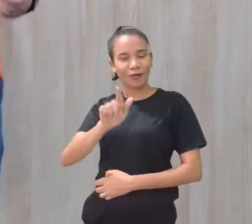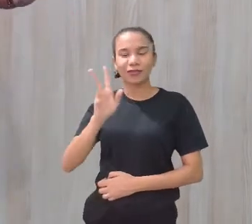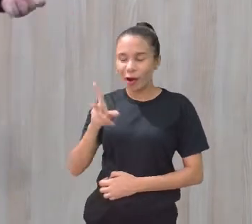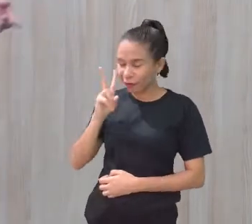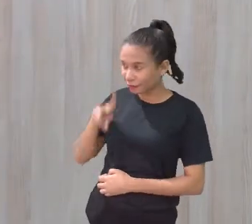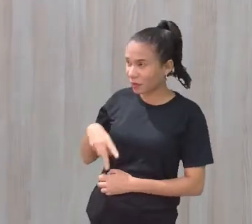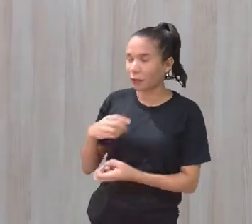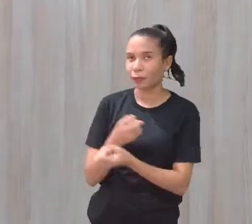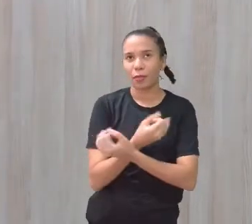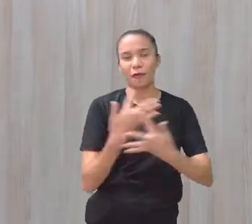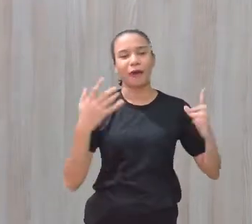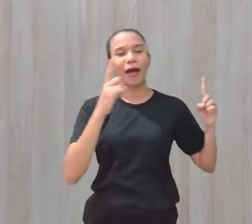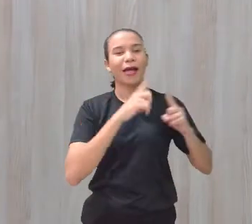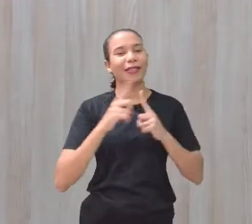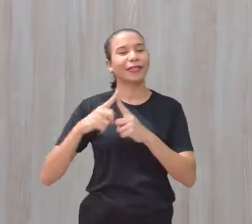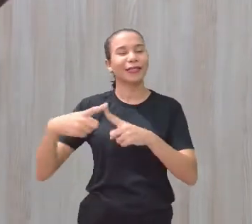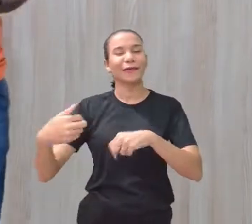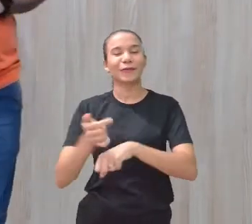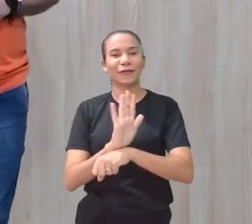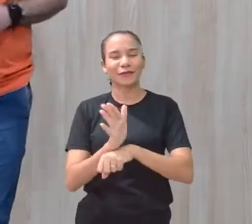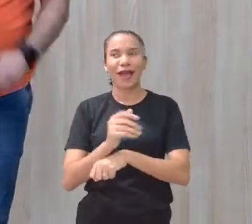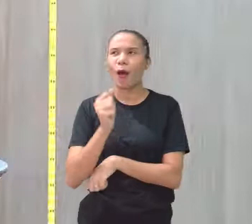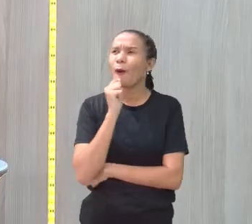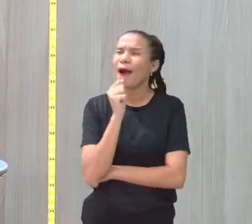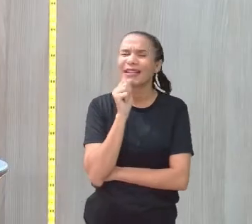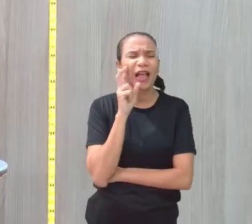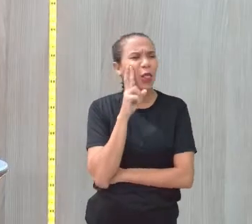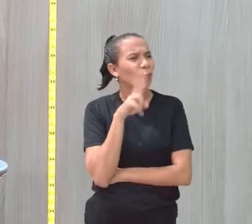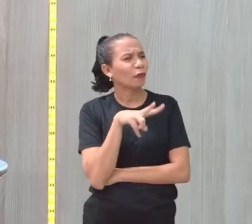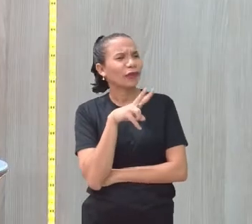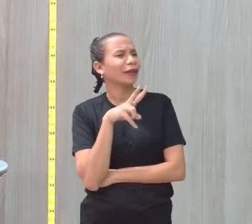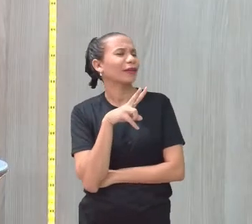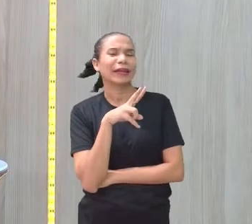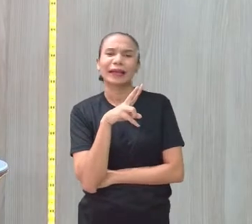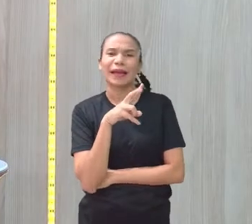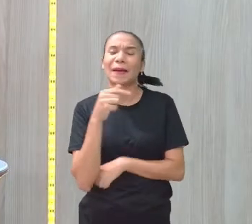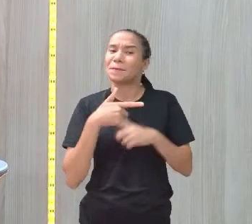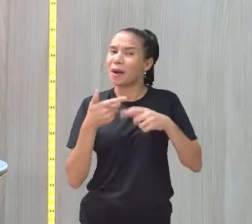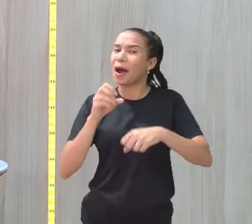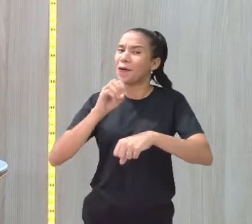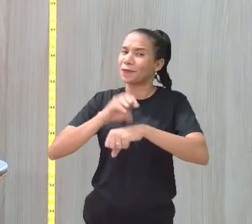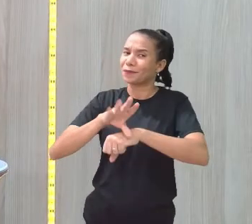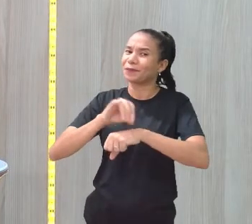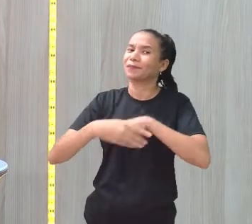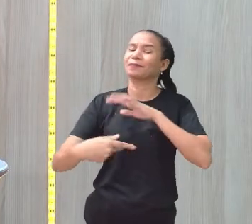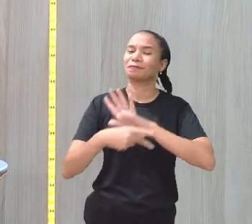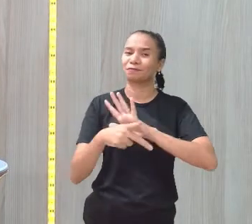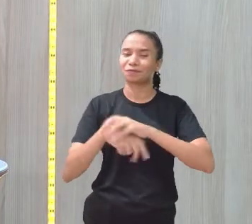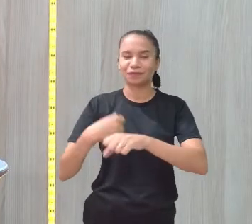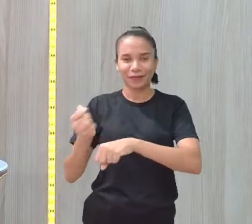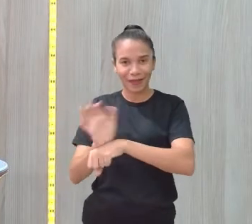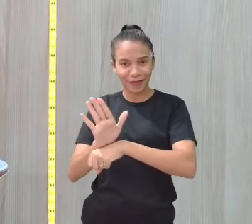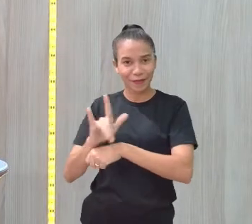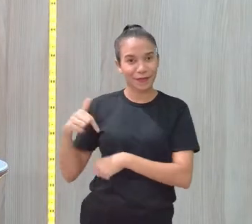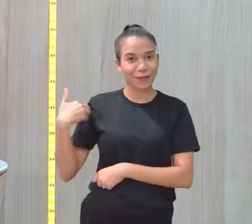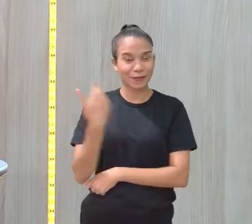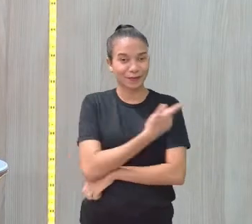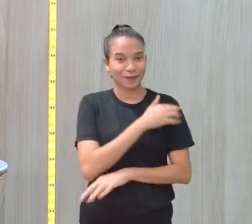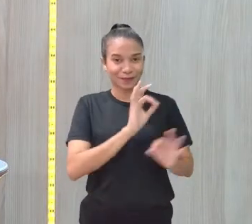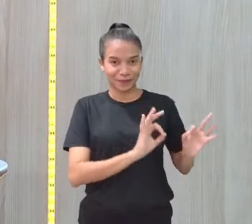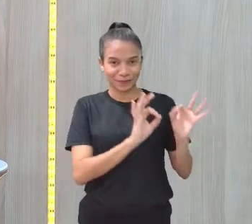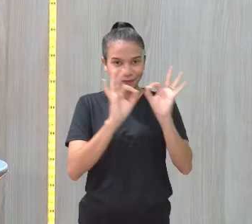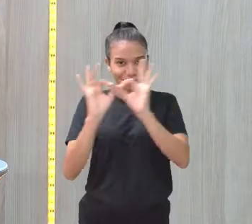Tem várias versões, né? Não assisti ainda não, viu? Mas uma dica aí de filme para a gente